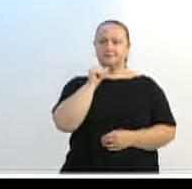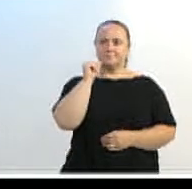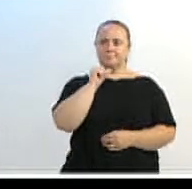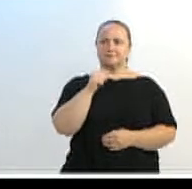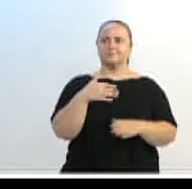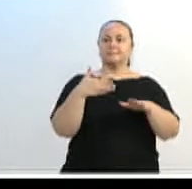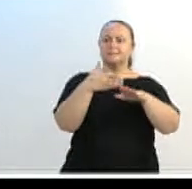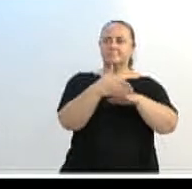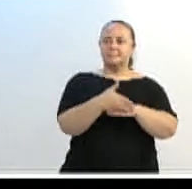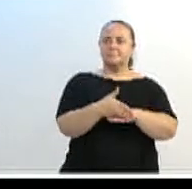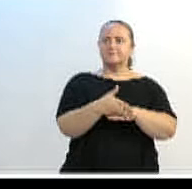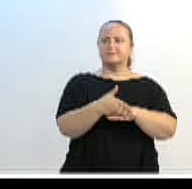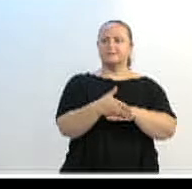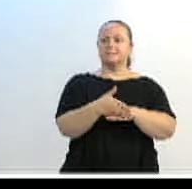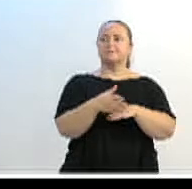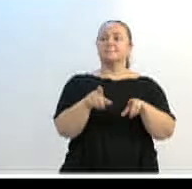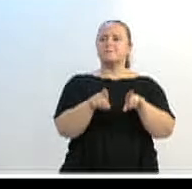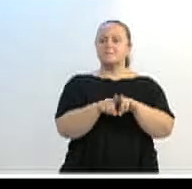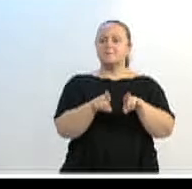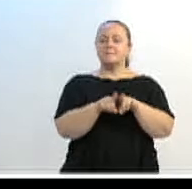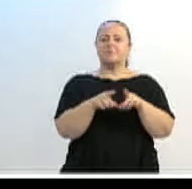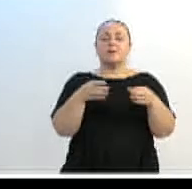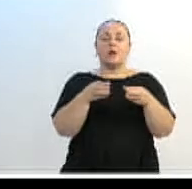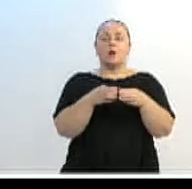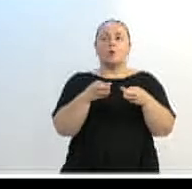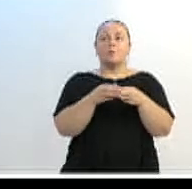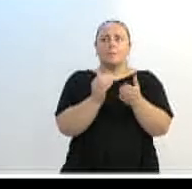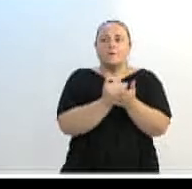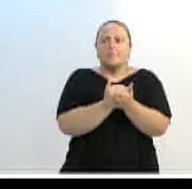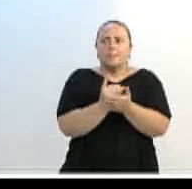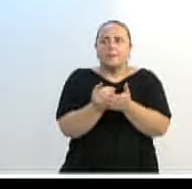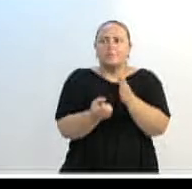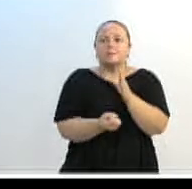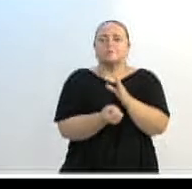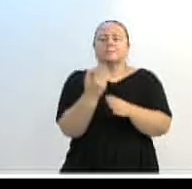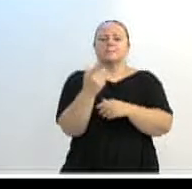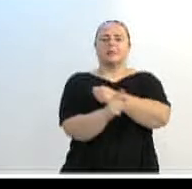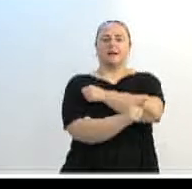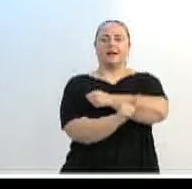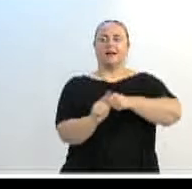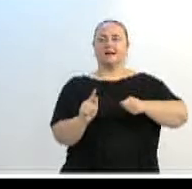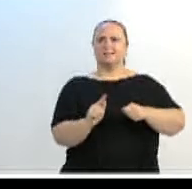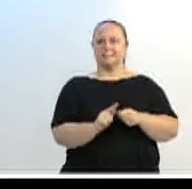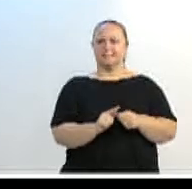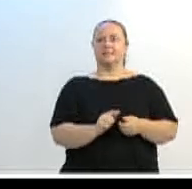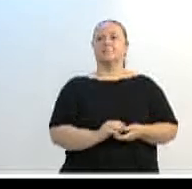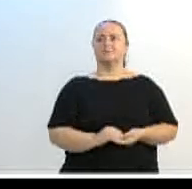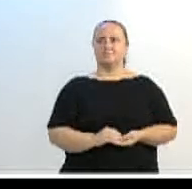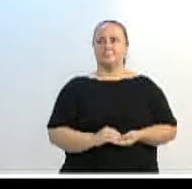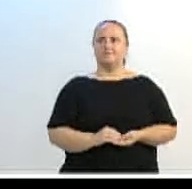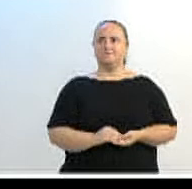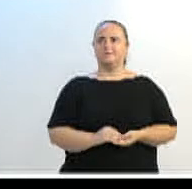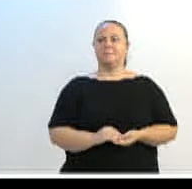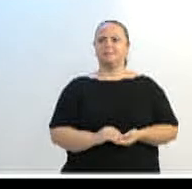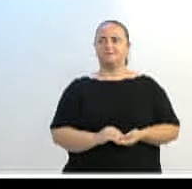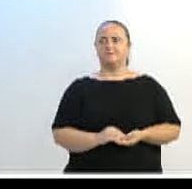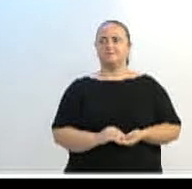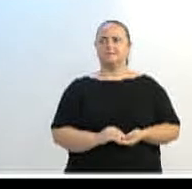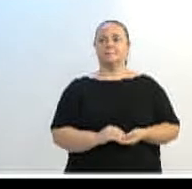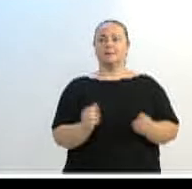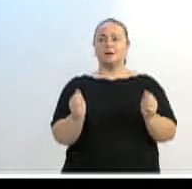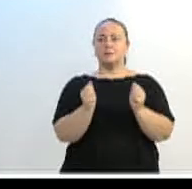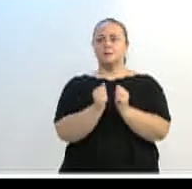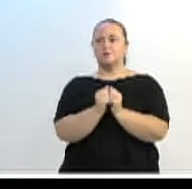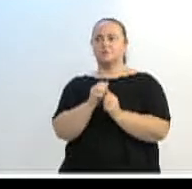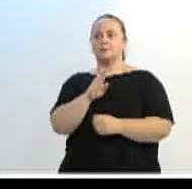participei numa intermediação de um clube que está sendo formado no bairro Garcia, vereador Maurício. Né? Ali, através da Bela